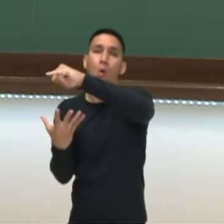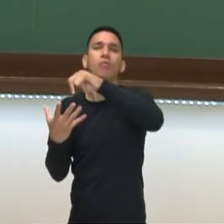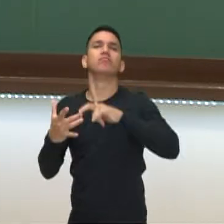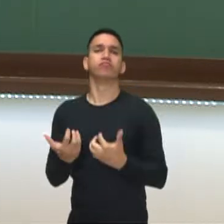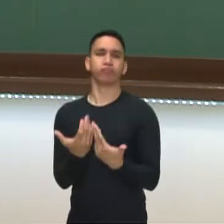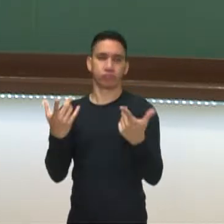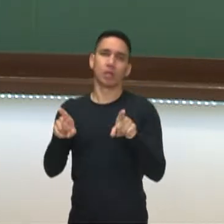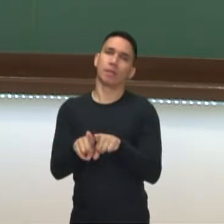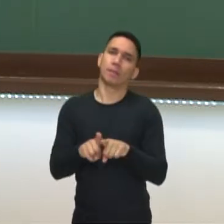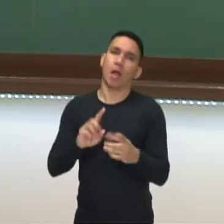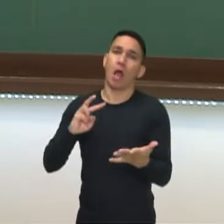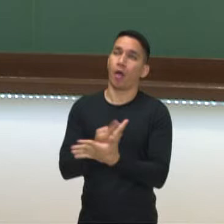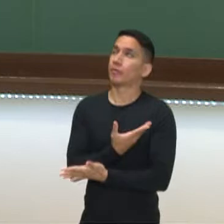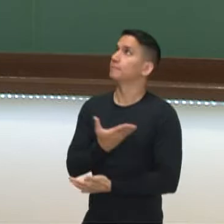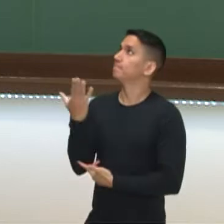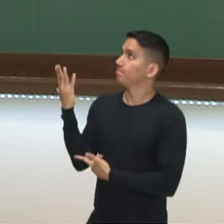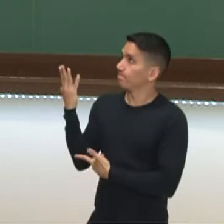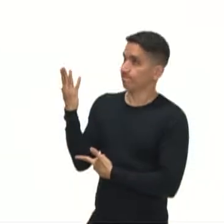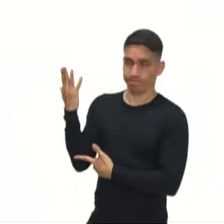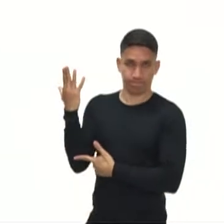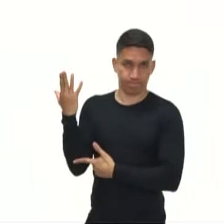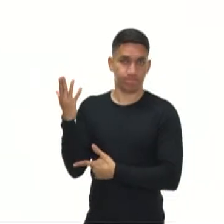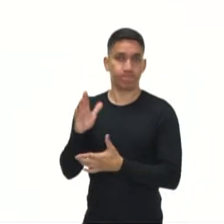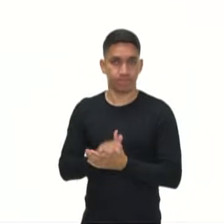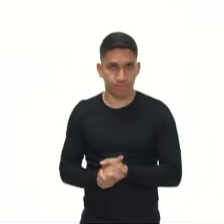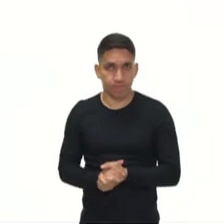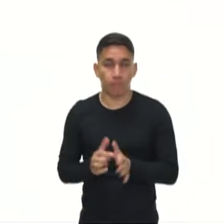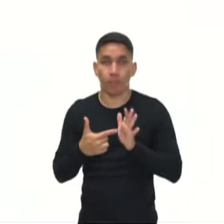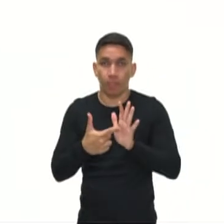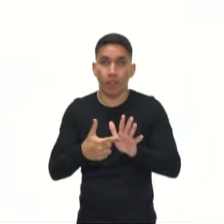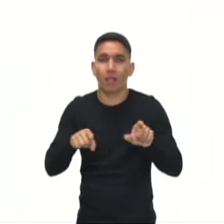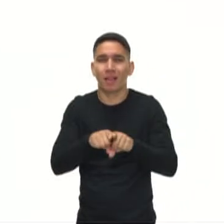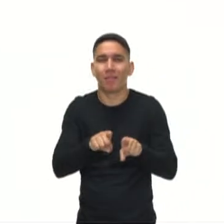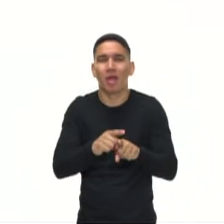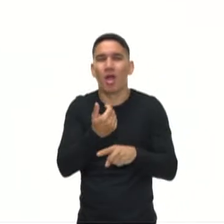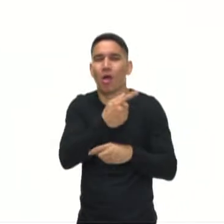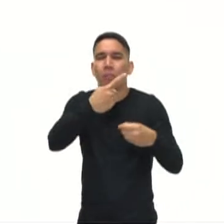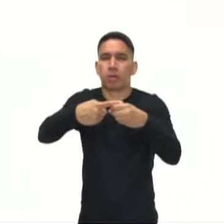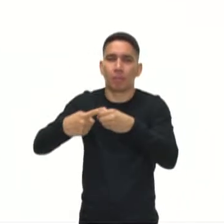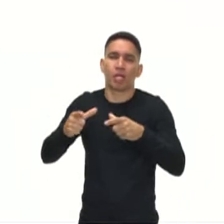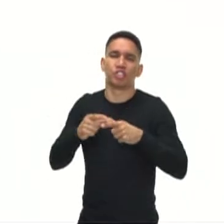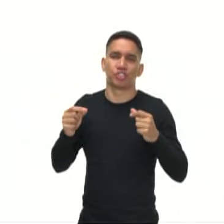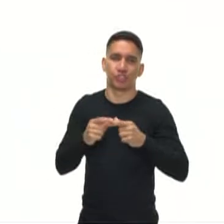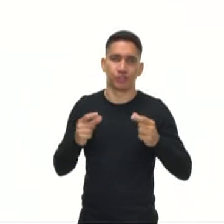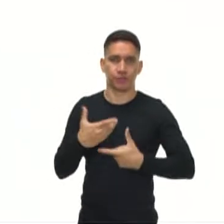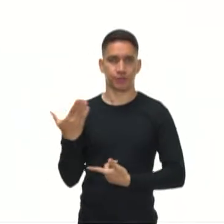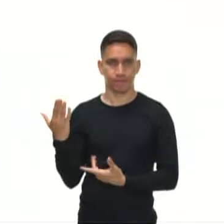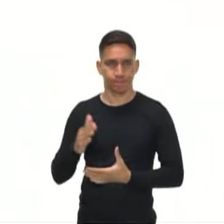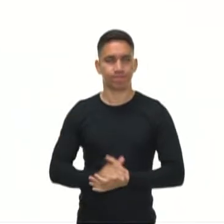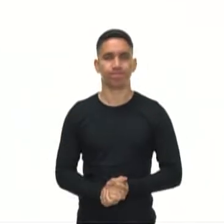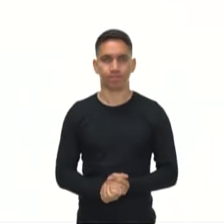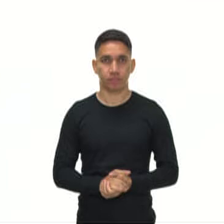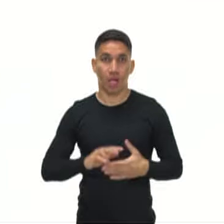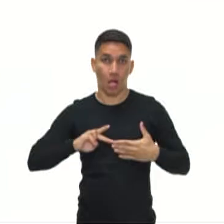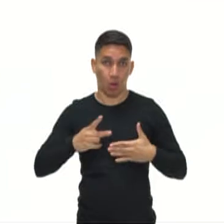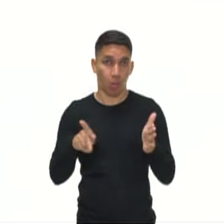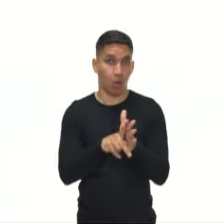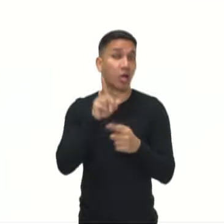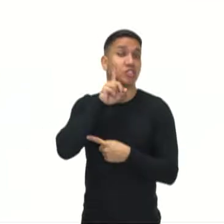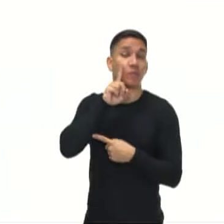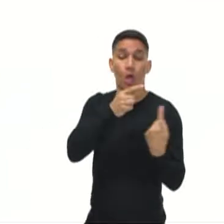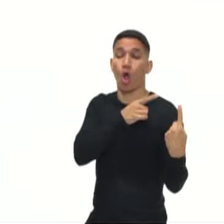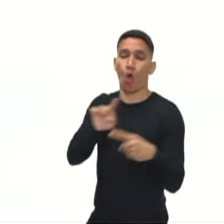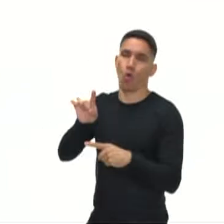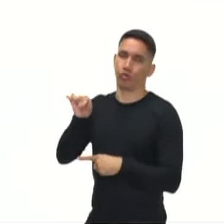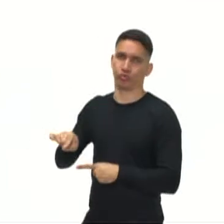bombas nucleares, como o caso dessa imagem que está na sua tela, os ataques de Hiroshima e Nagasaki feitos pelos Estados Unidos